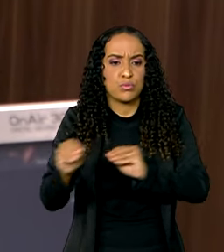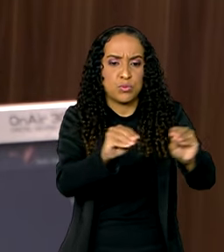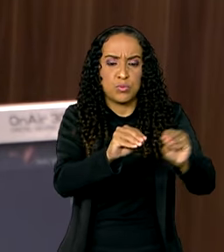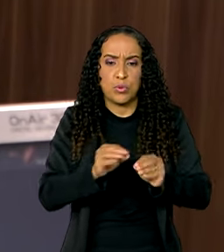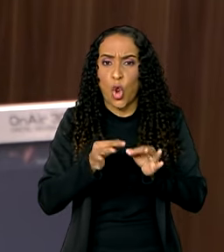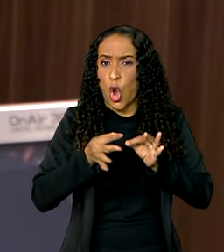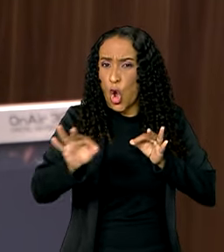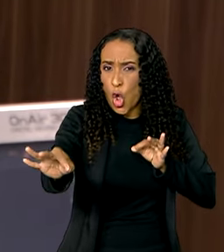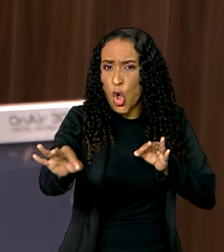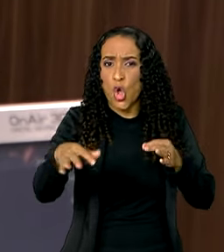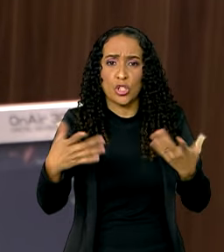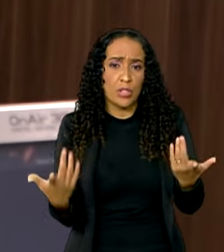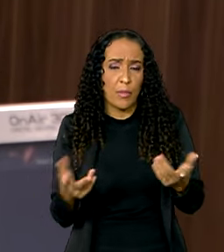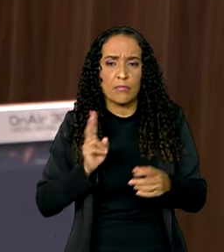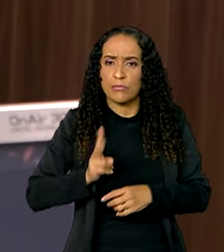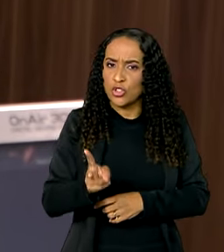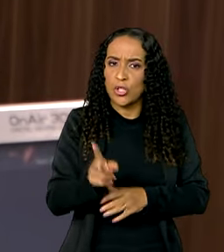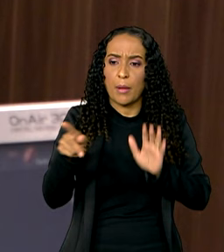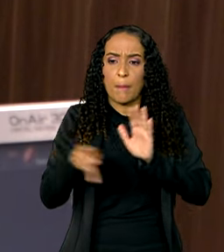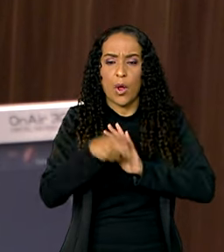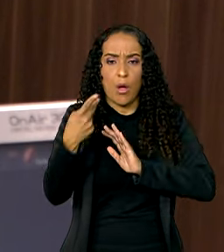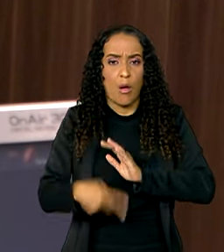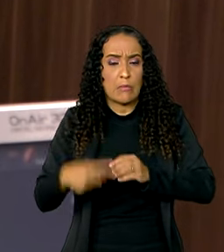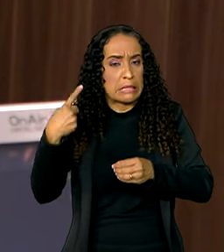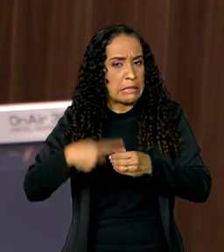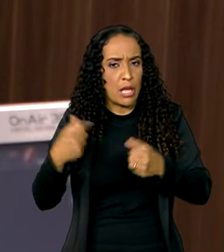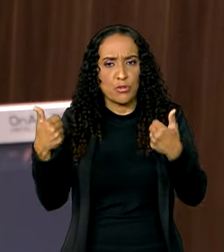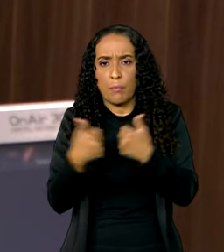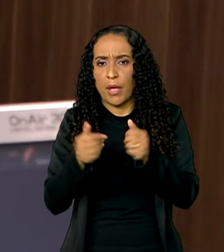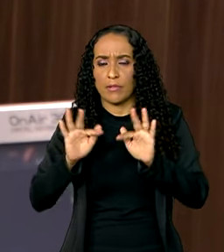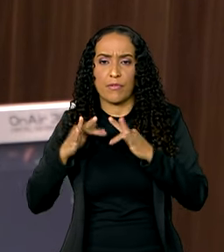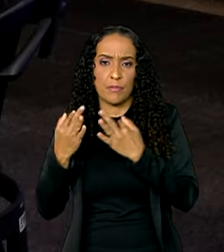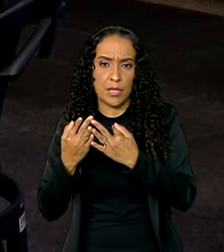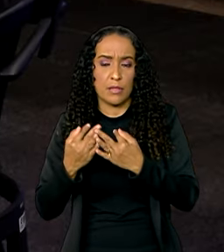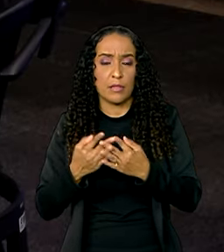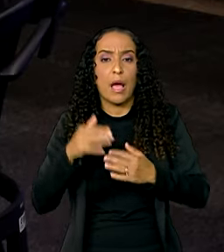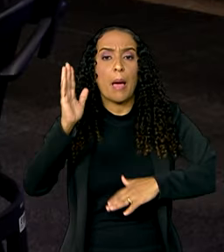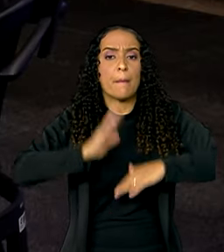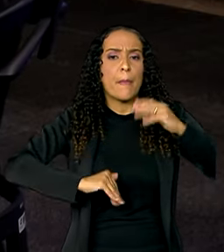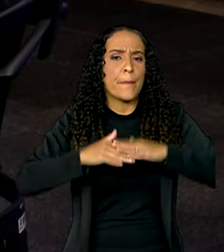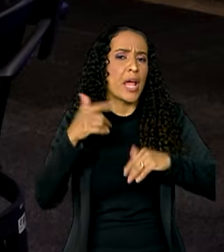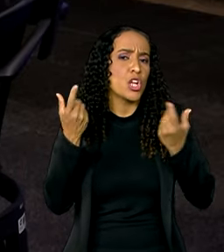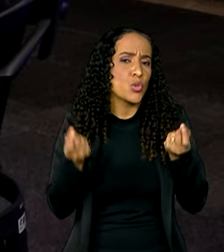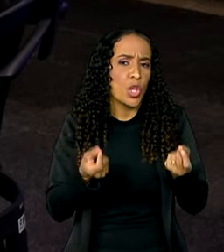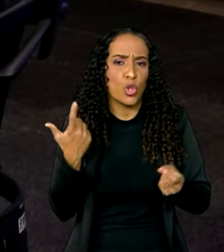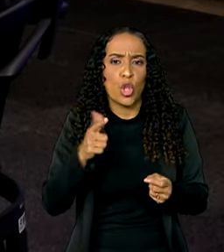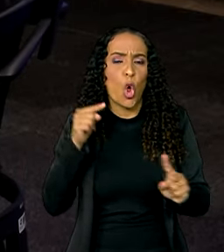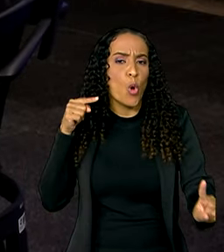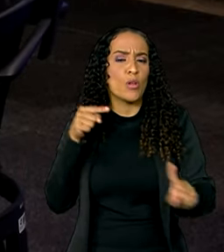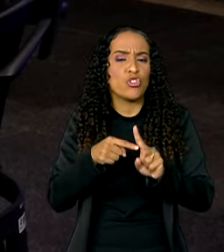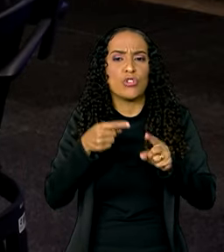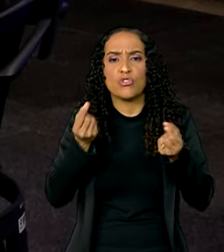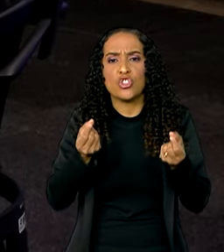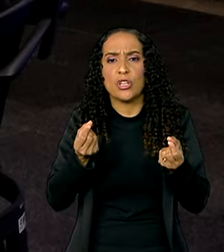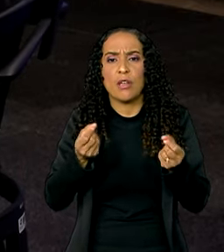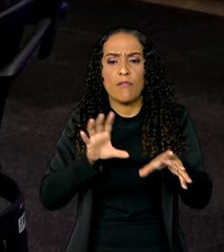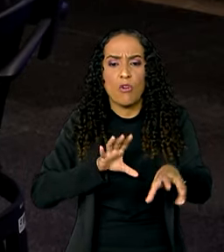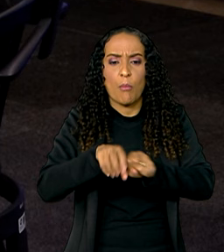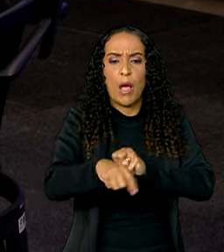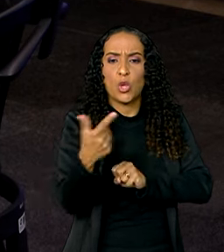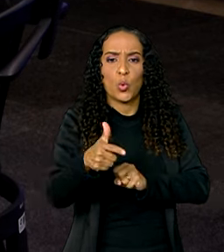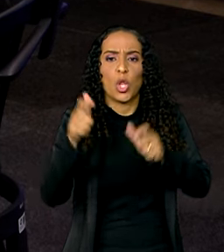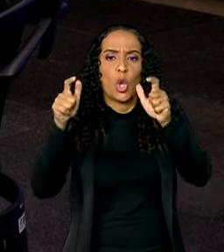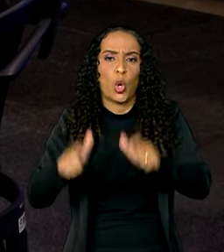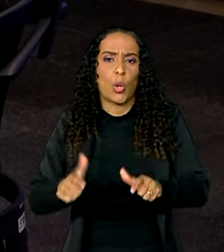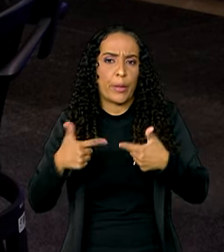distâncias para permanecer na sua região próxima a seus familiares na prática não não existe objetividade de se formar e não ter